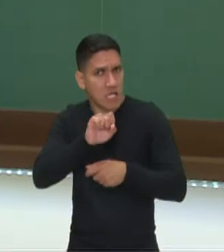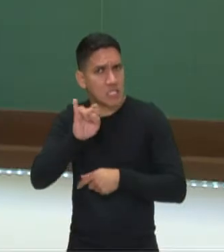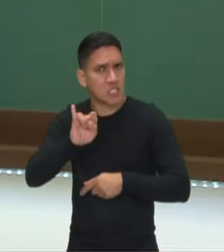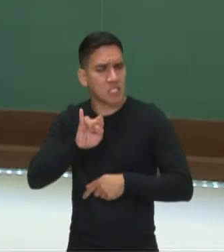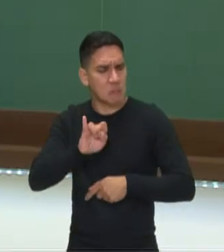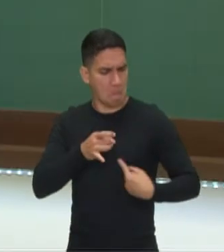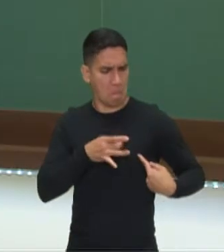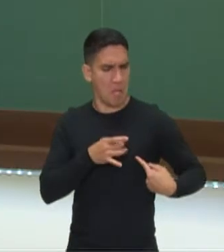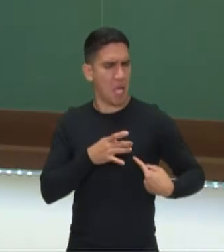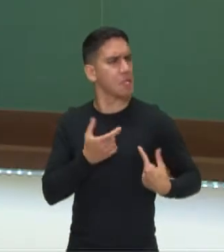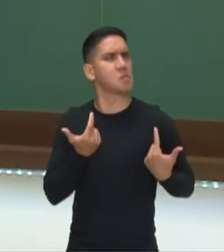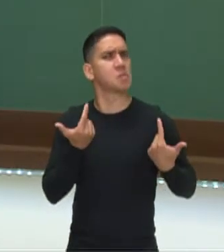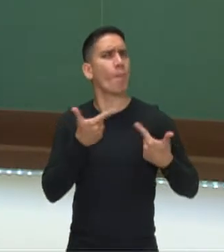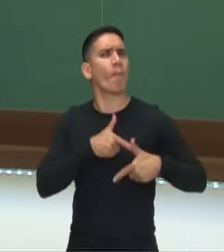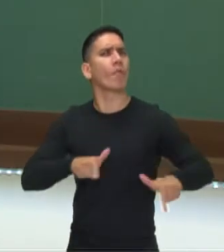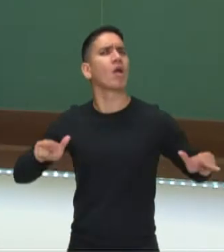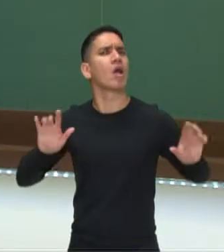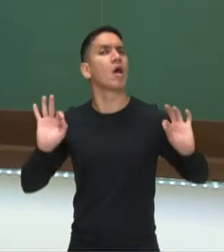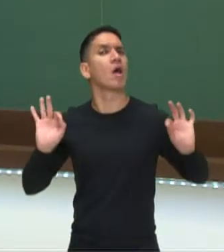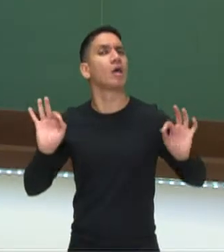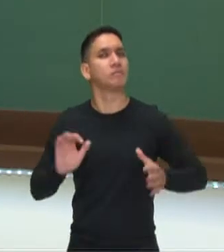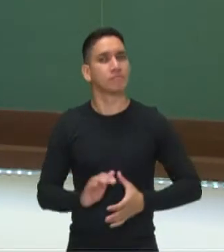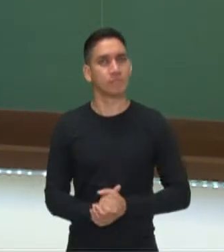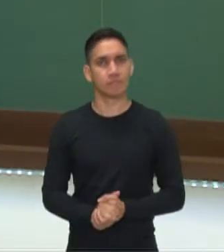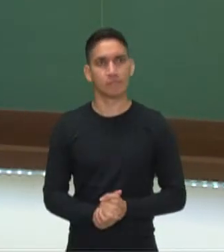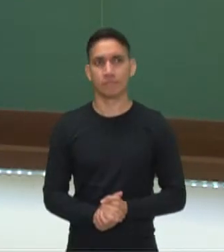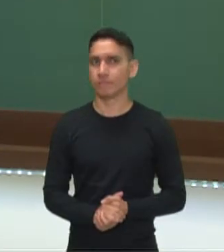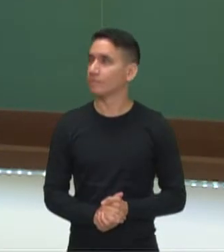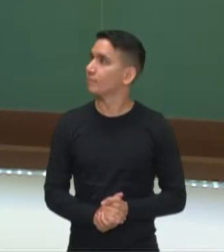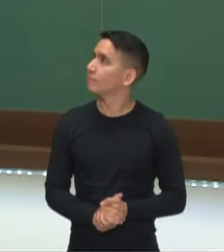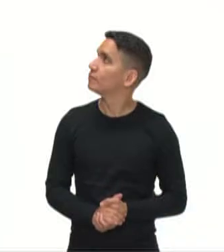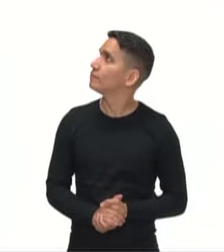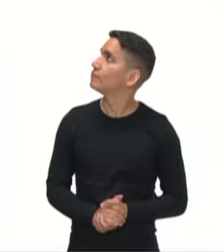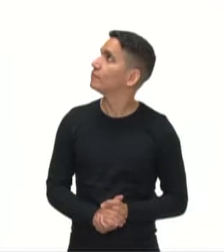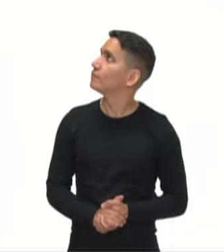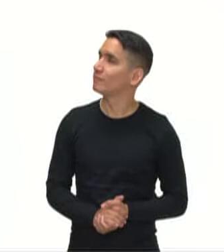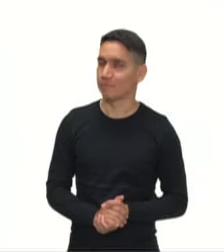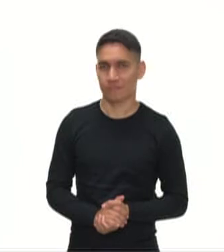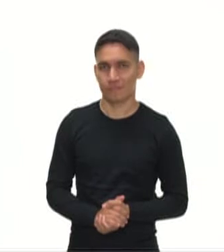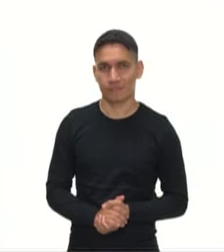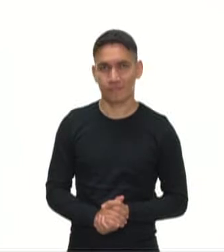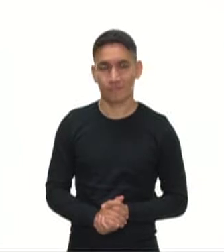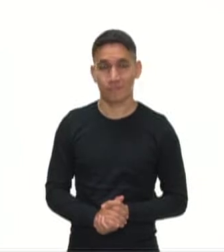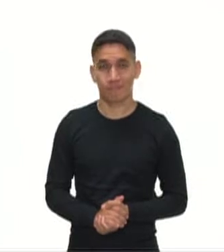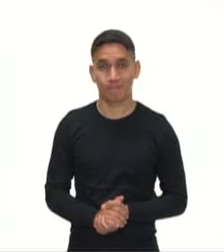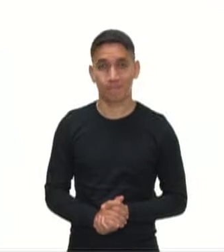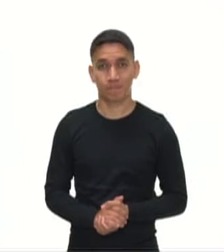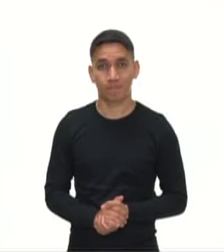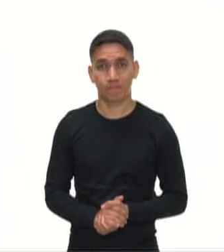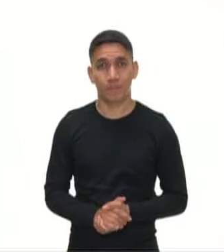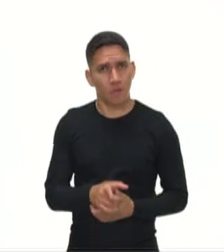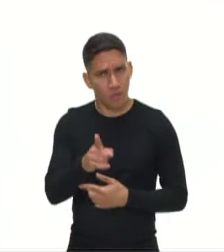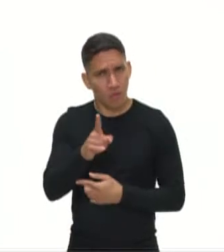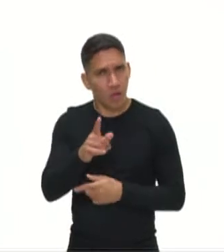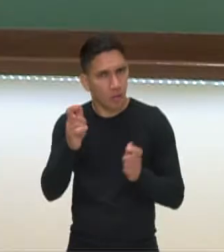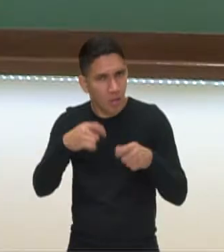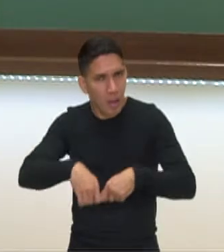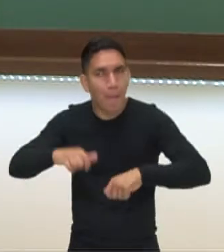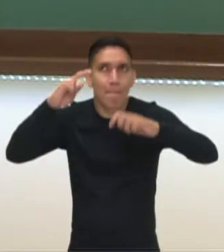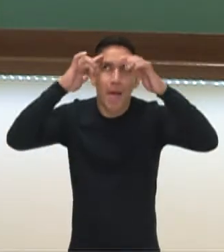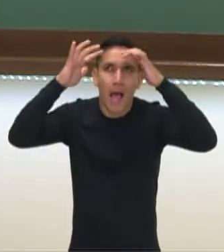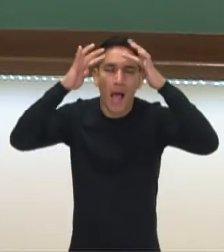não tivesse medo? Can you imagine the answers of different people? Você